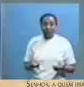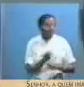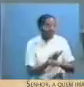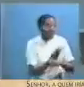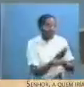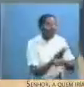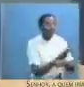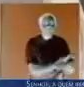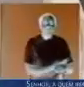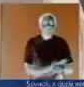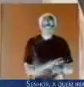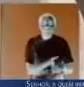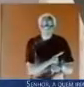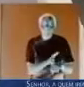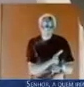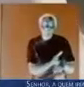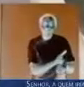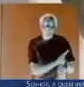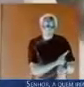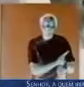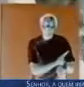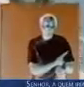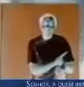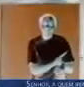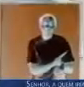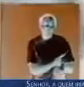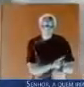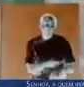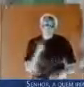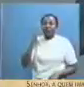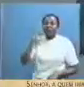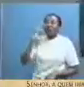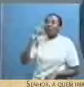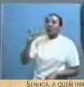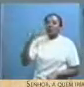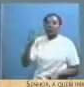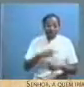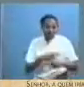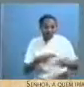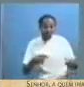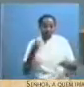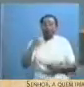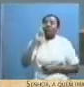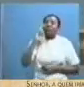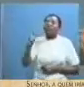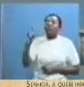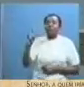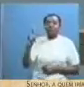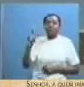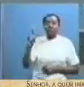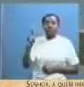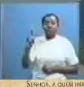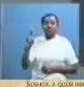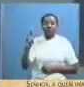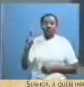isso aqui não é meu não deu não dá sim para viver nessa miséria é muito frios a Deus quando